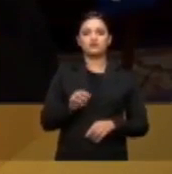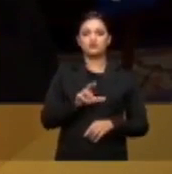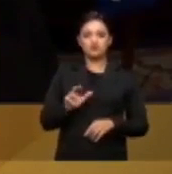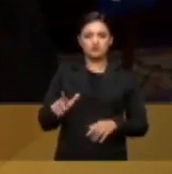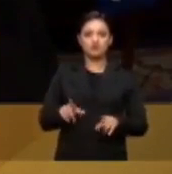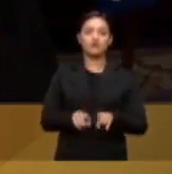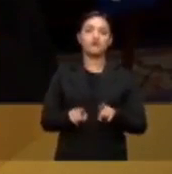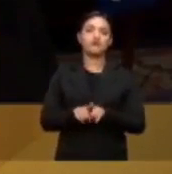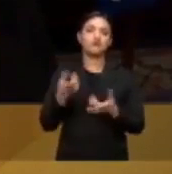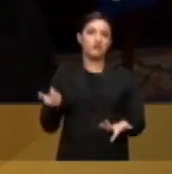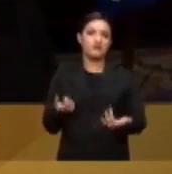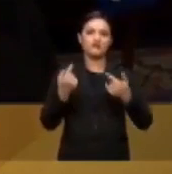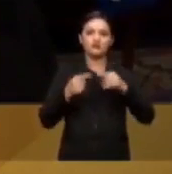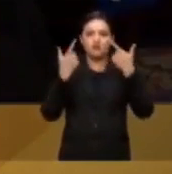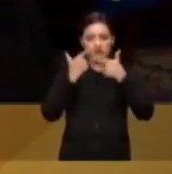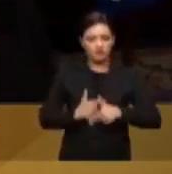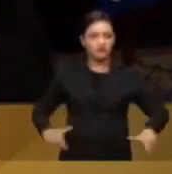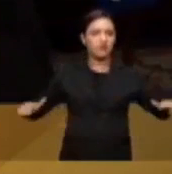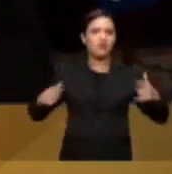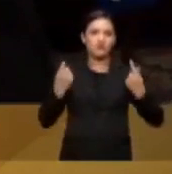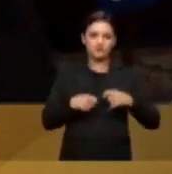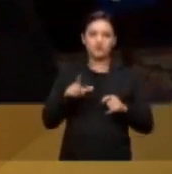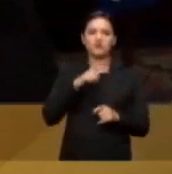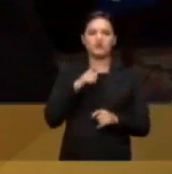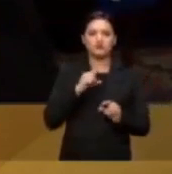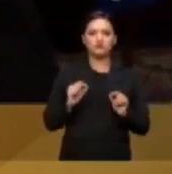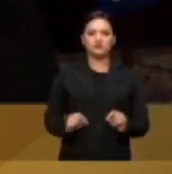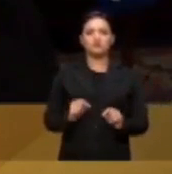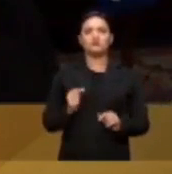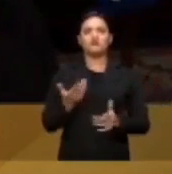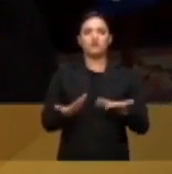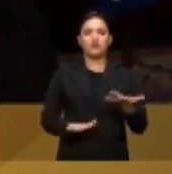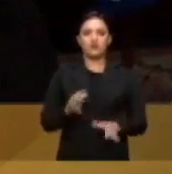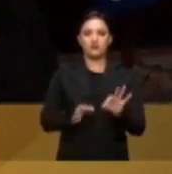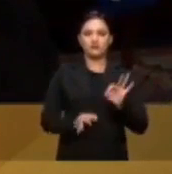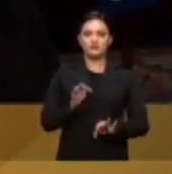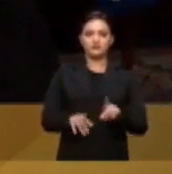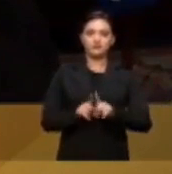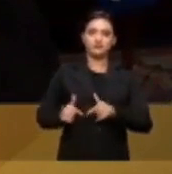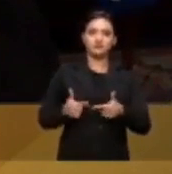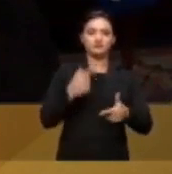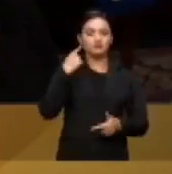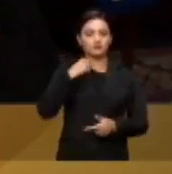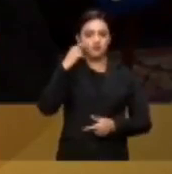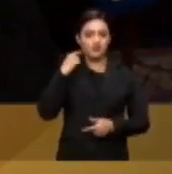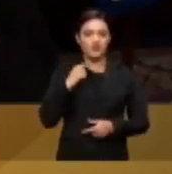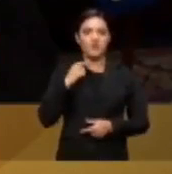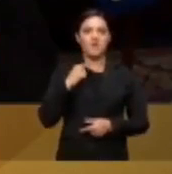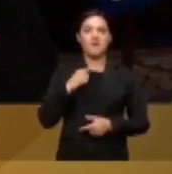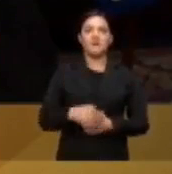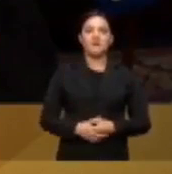da impessoalidade que deve orientar a prestação jurisdicional e a atuação dos advogados das partes e do Ministério